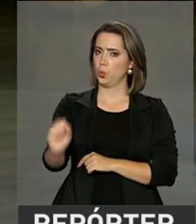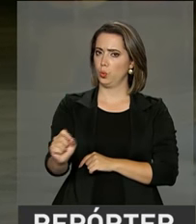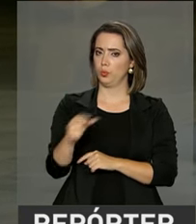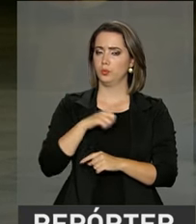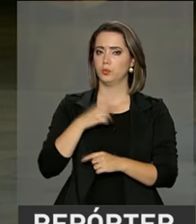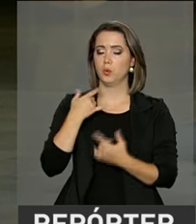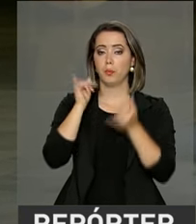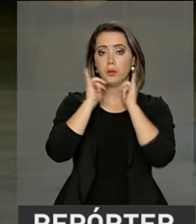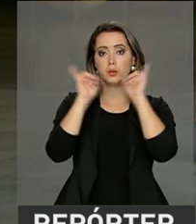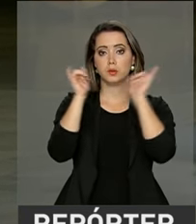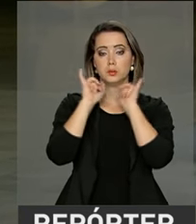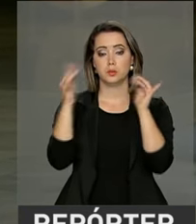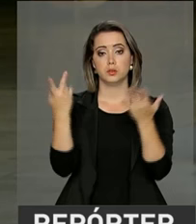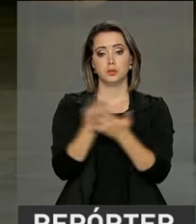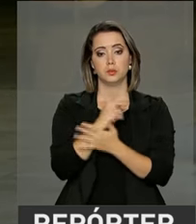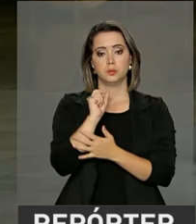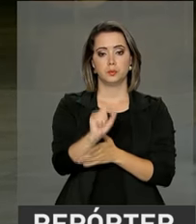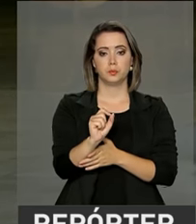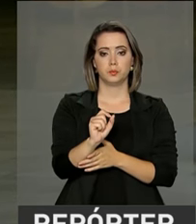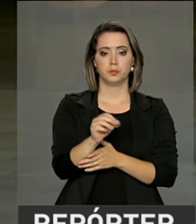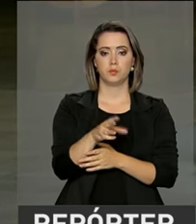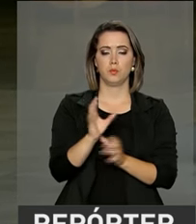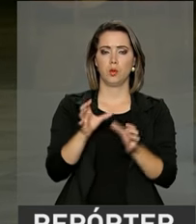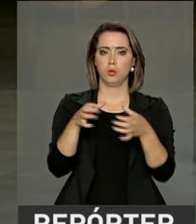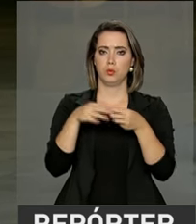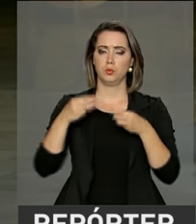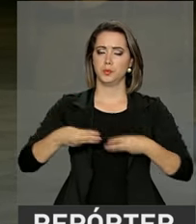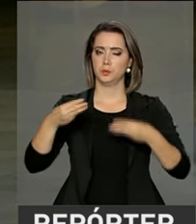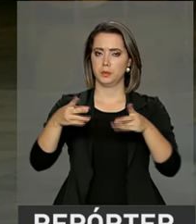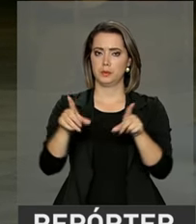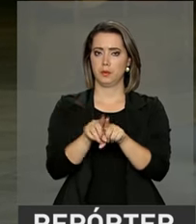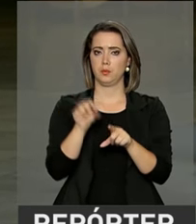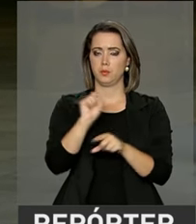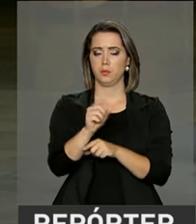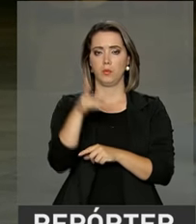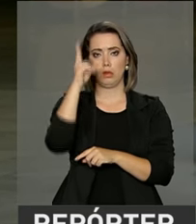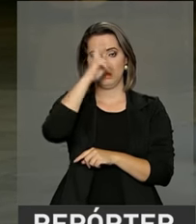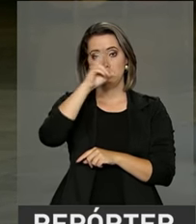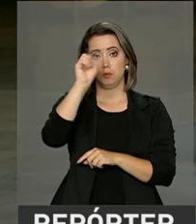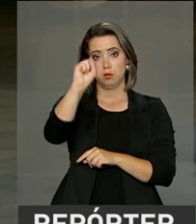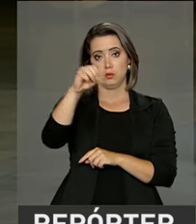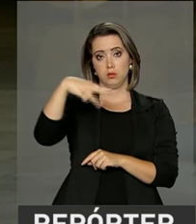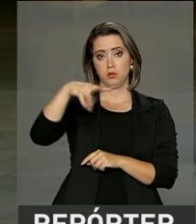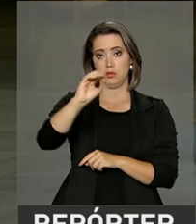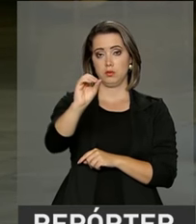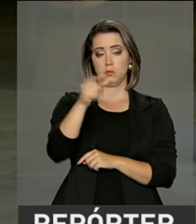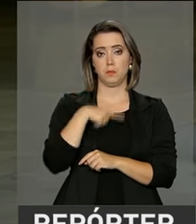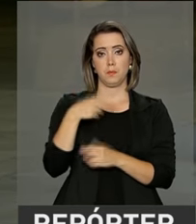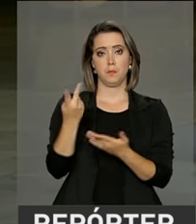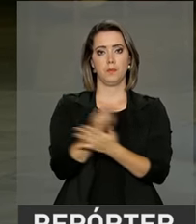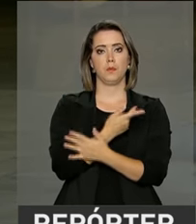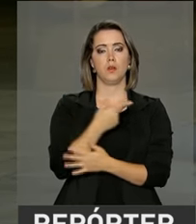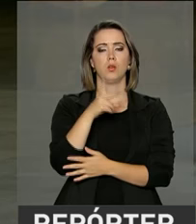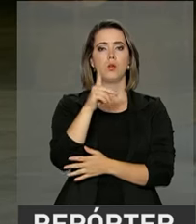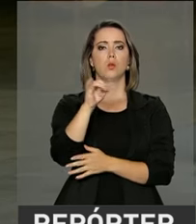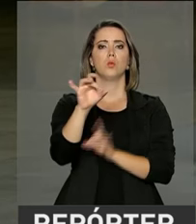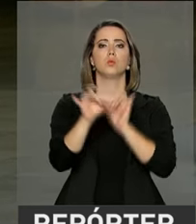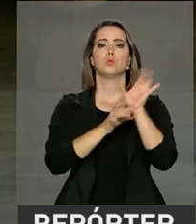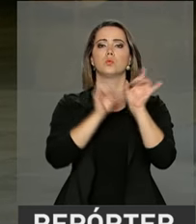uma campanha que foi realizada pelo órgão. Lembrando que no dia 8 de março ocorre o